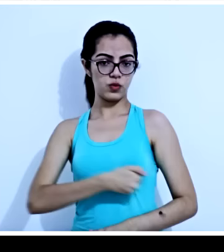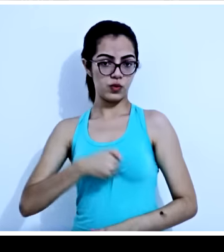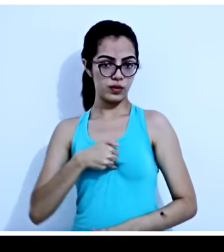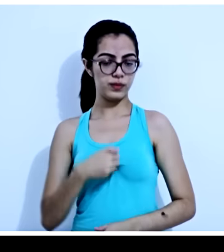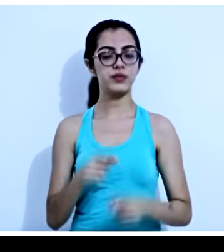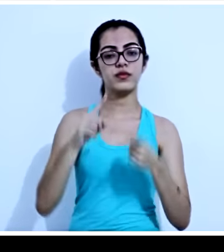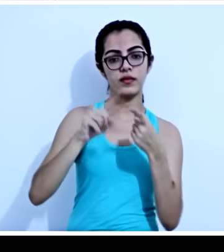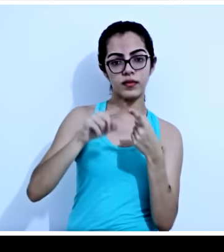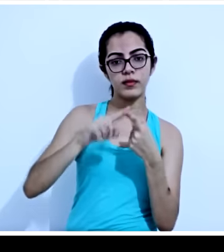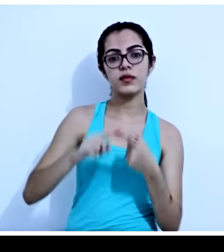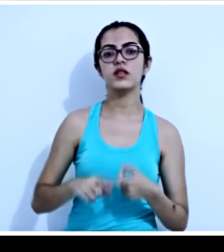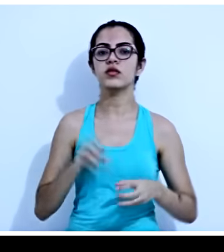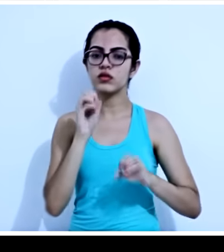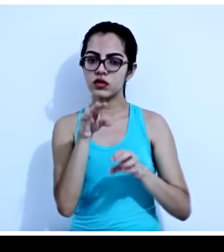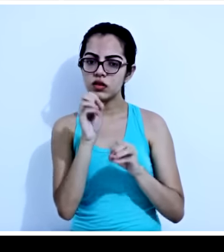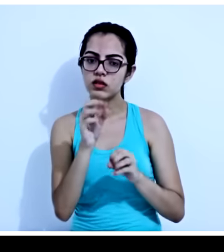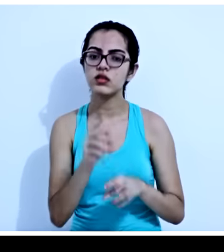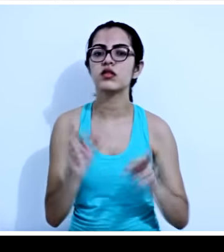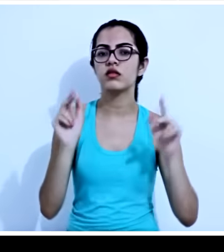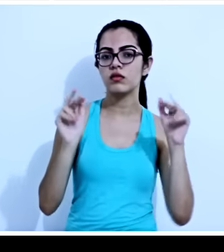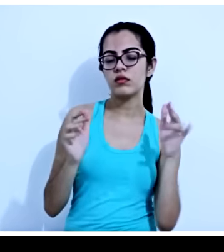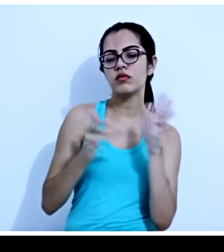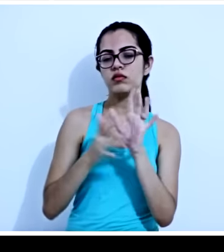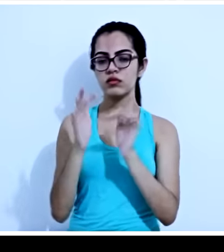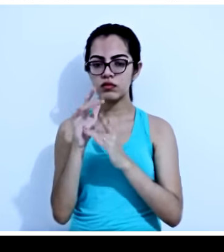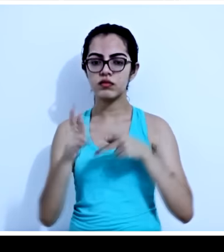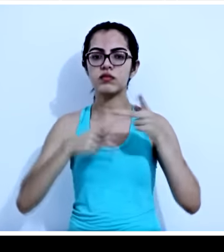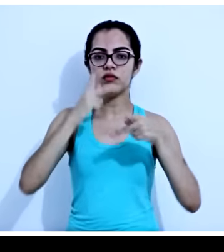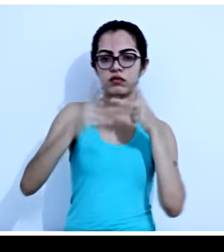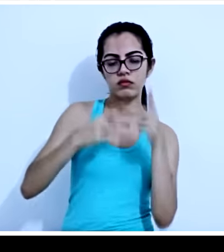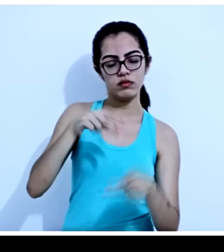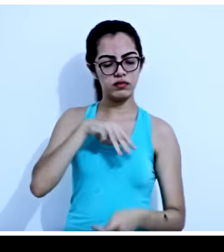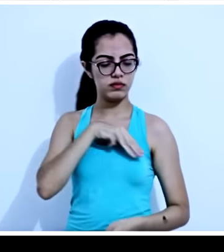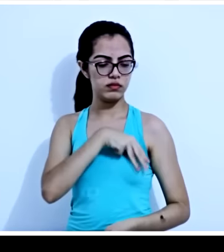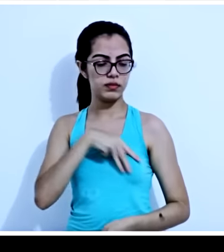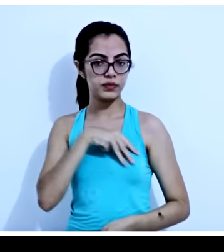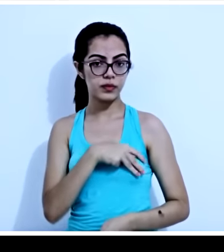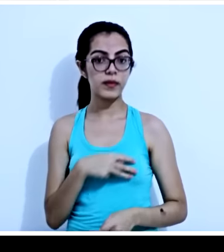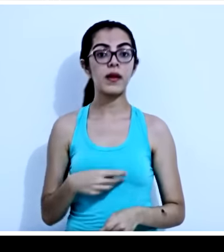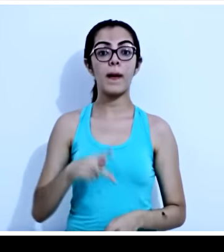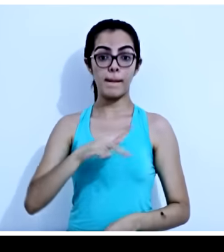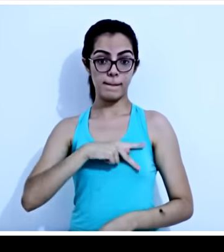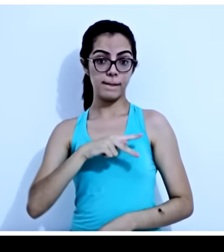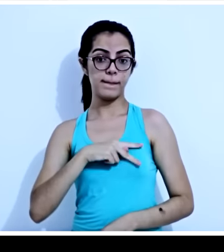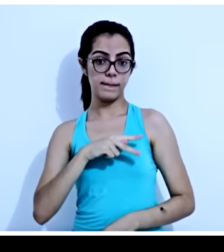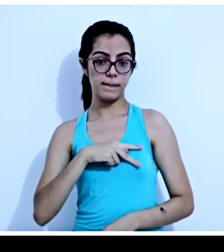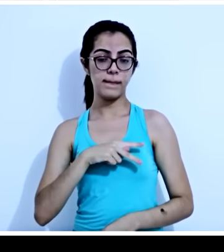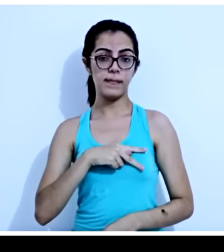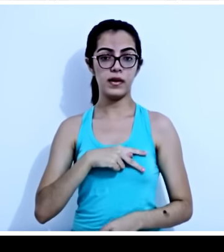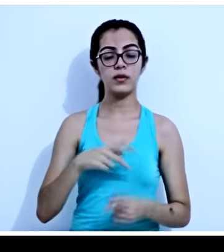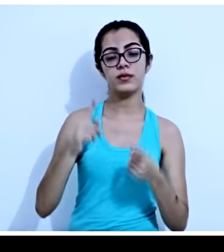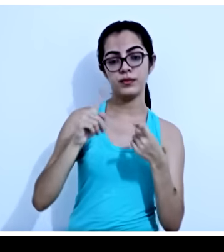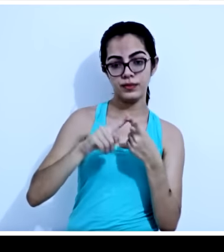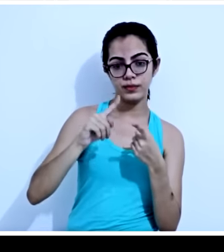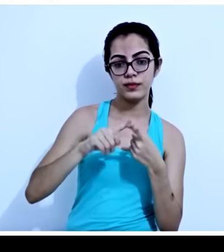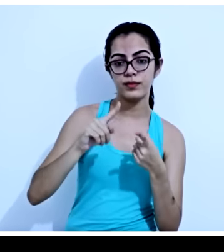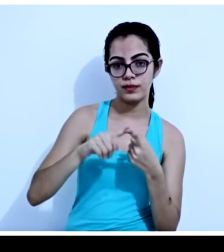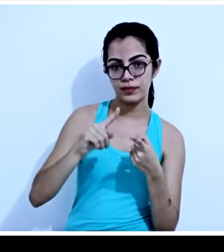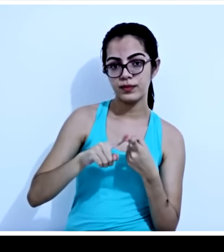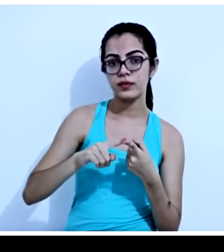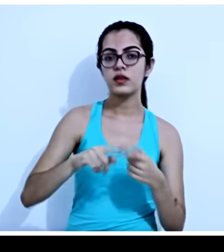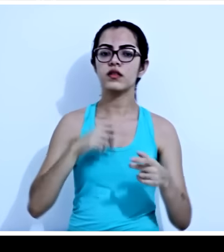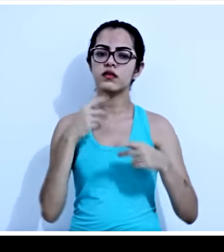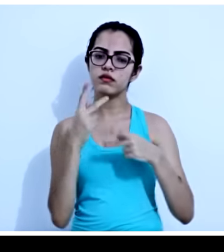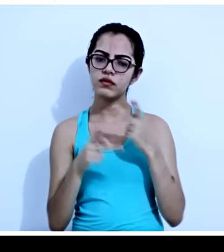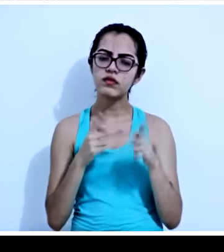Temos a palavra do Senhor nos nossos corações. Paulo, quando escreve a sua segunda epístola a Timóteo, no capítulo de